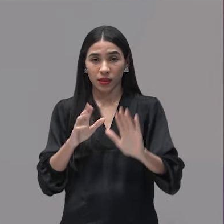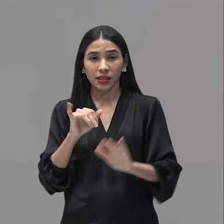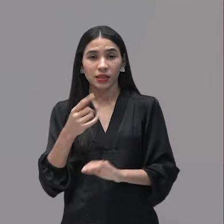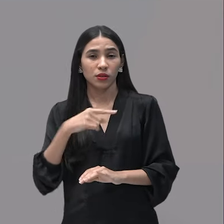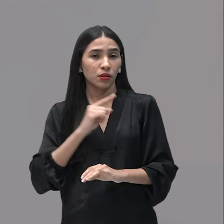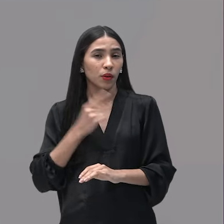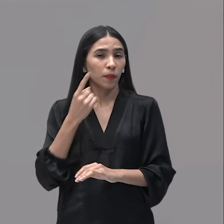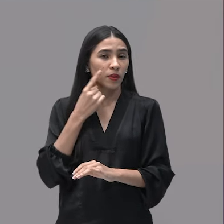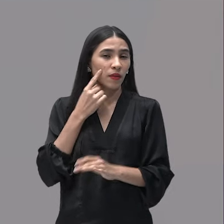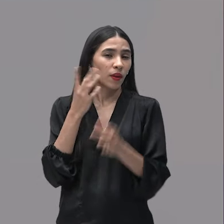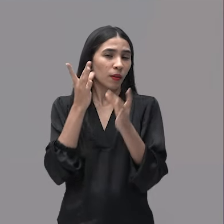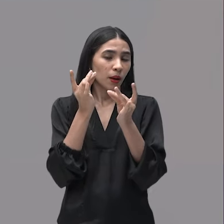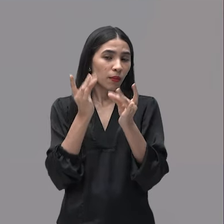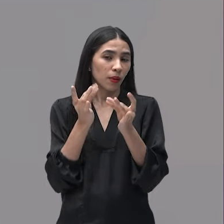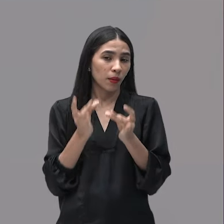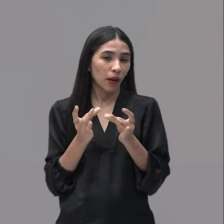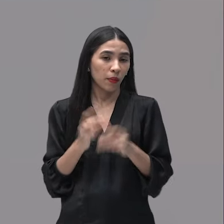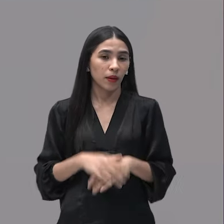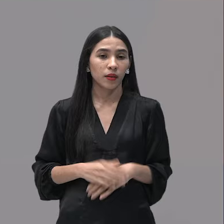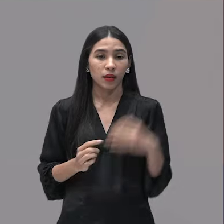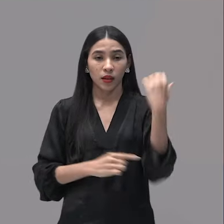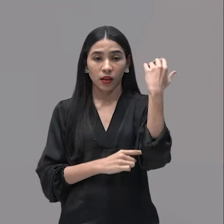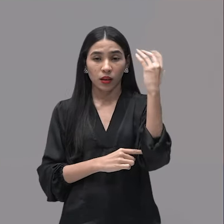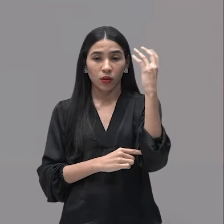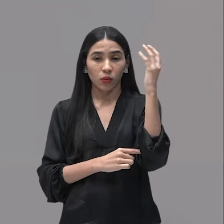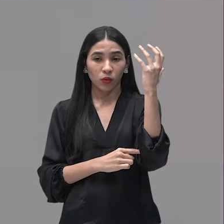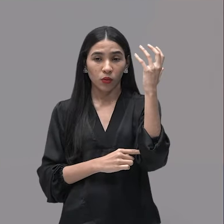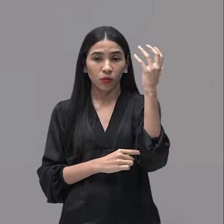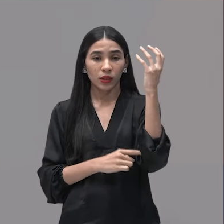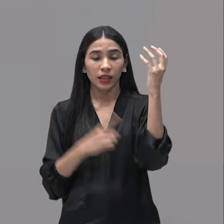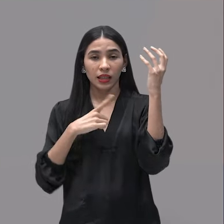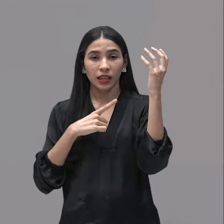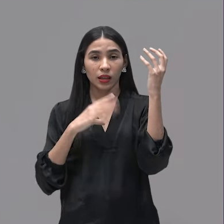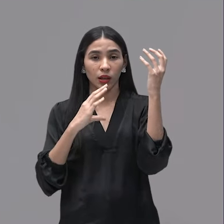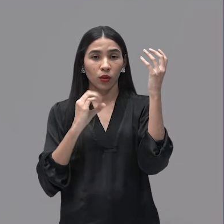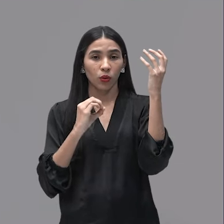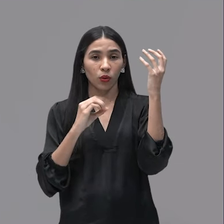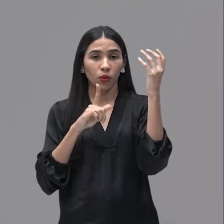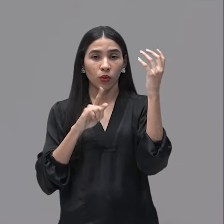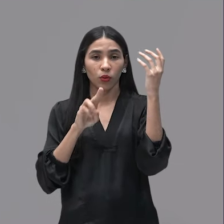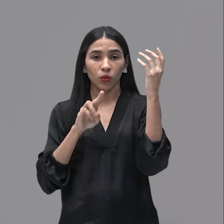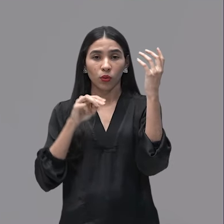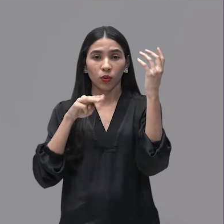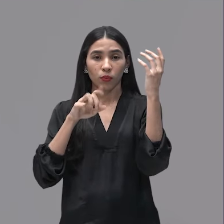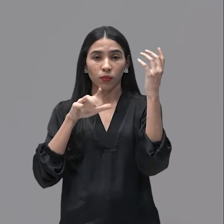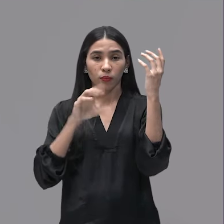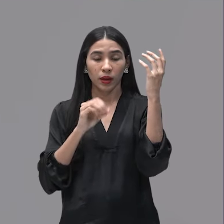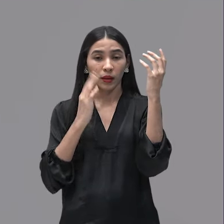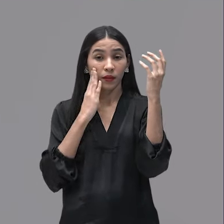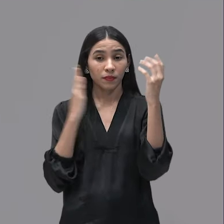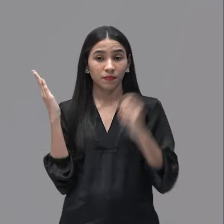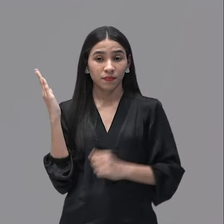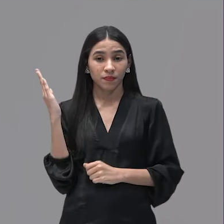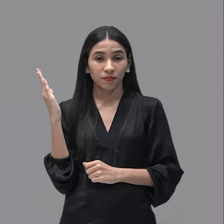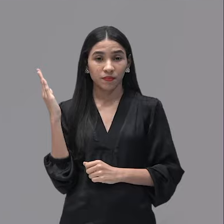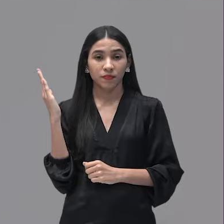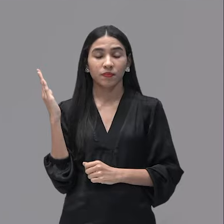detalhe, ali naquele tronco a gente identifica um cogumelo, né? Então a gente observa aqui esse